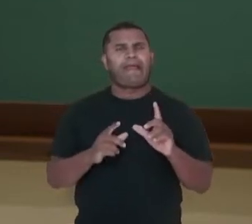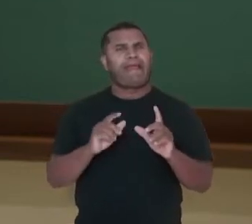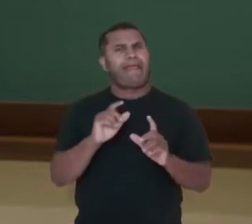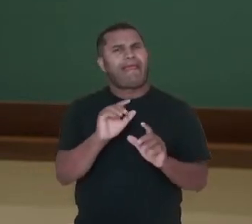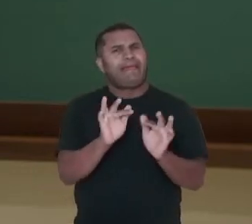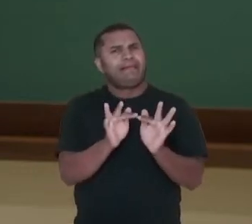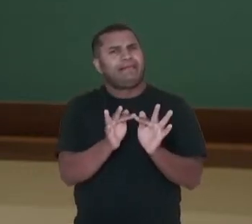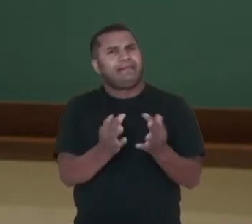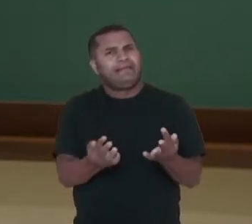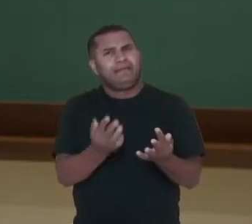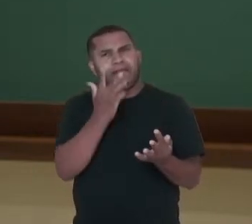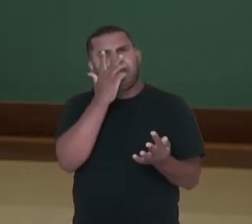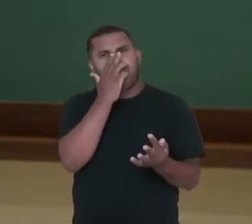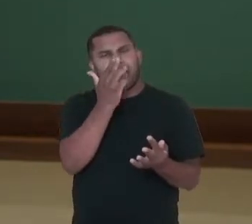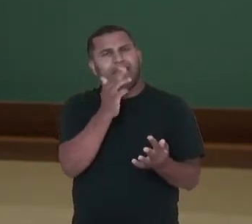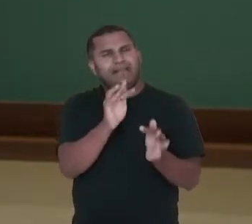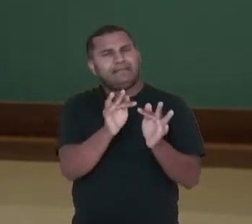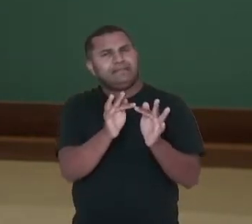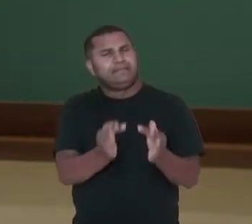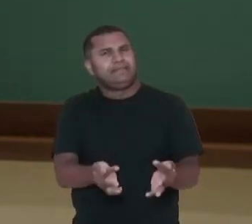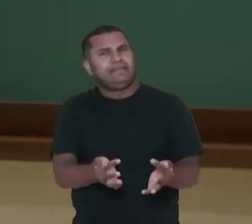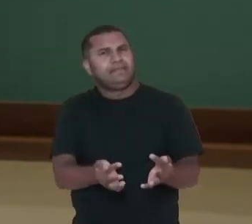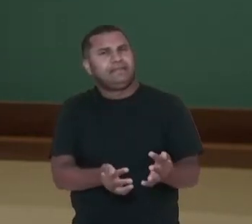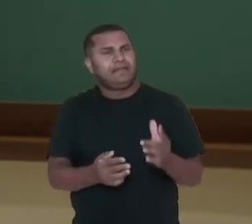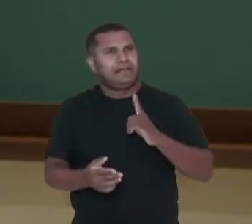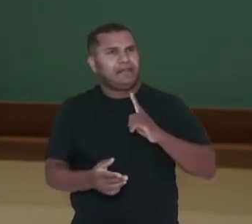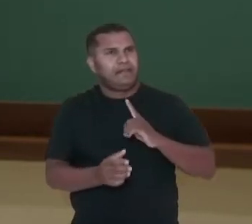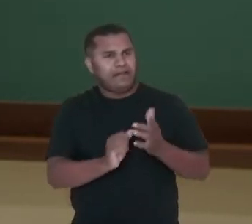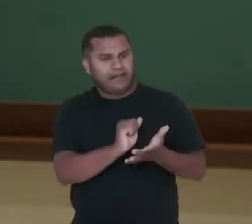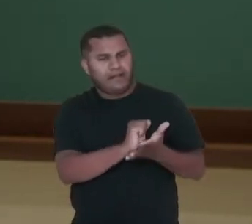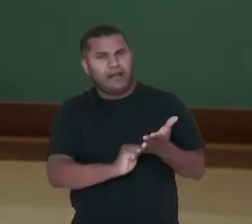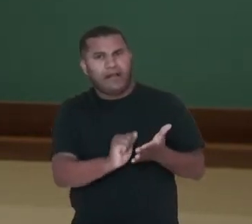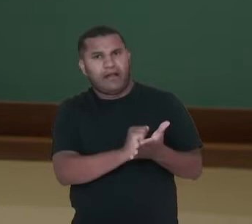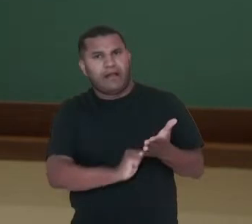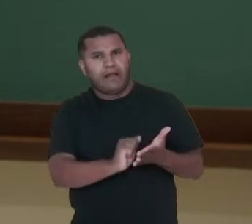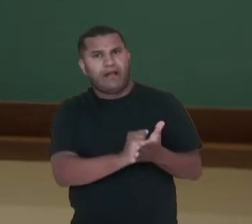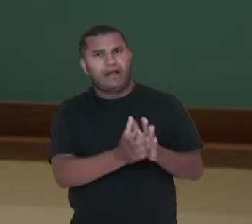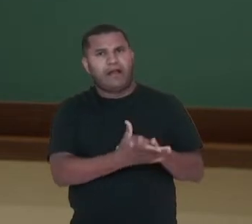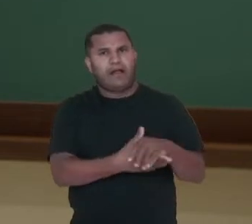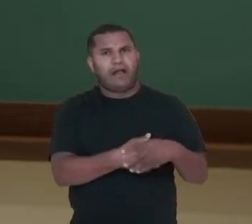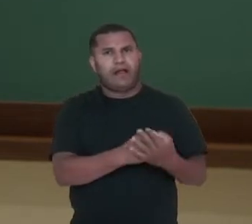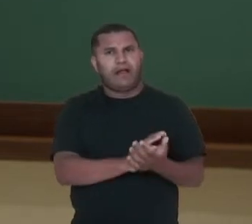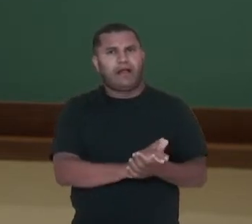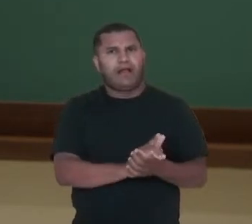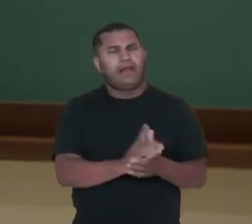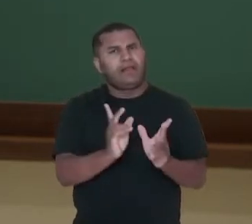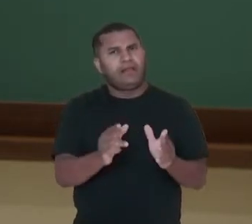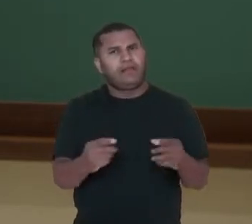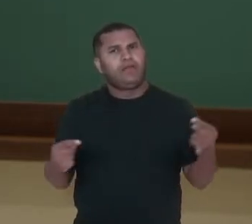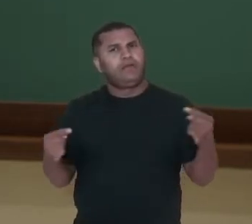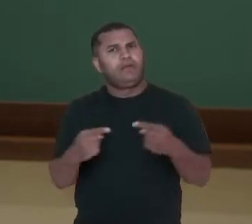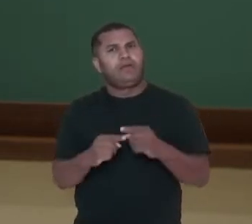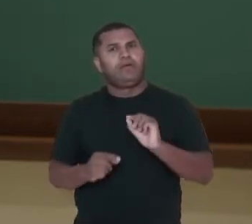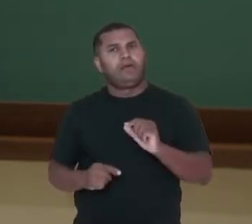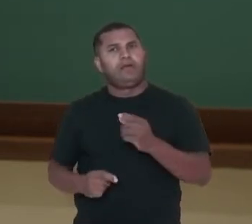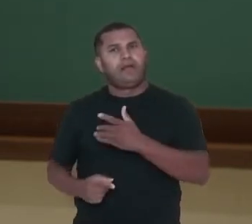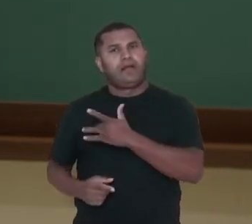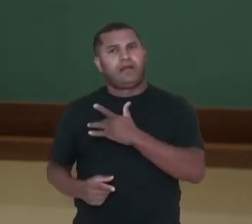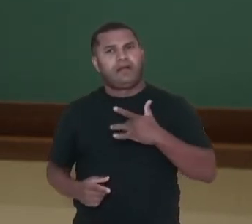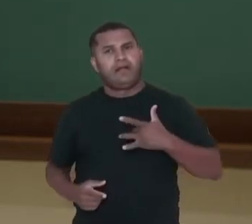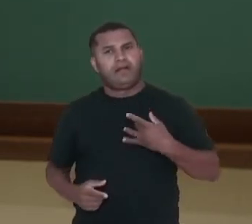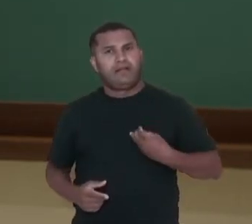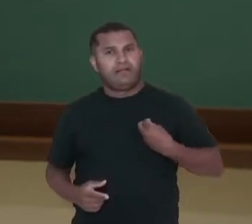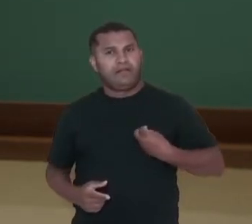ação, esse simples ato, você acha que pode salvar vidas? Sim? Concorda com a professora?